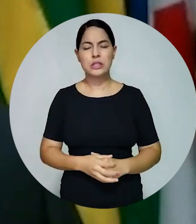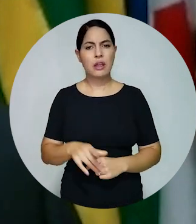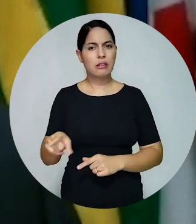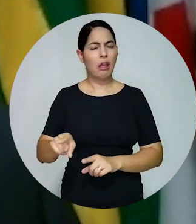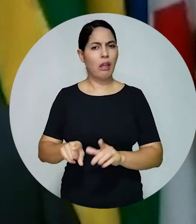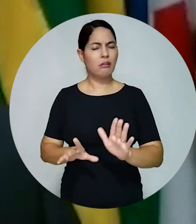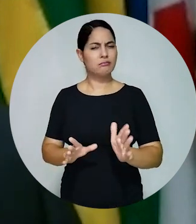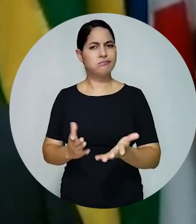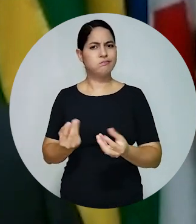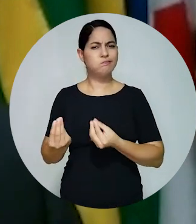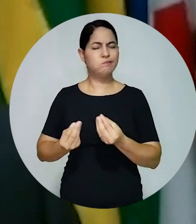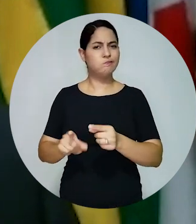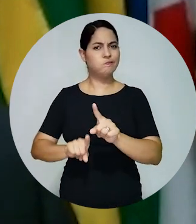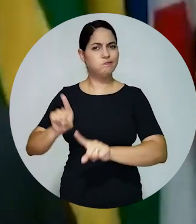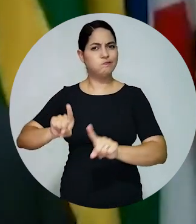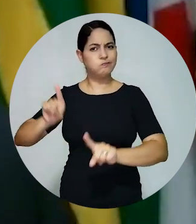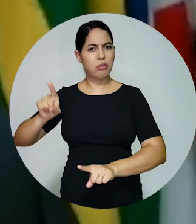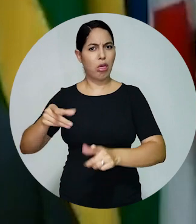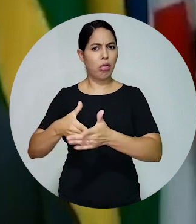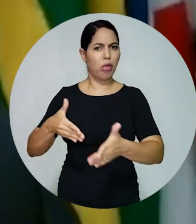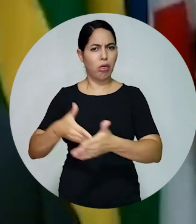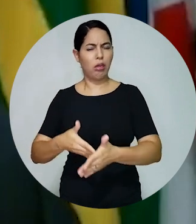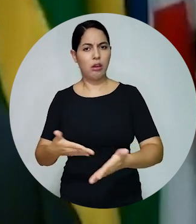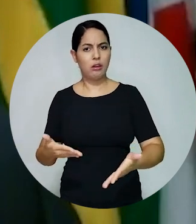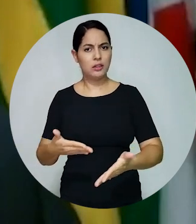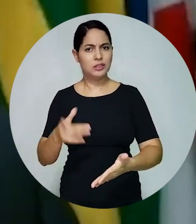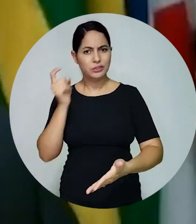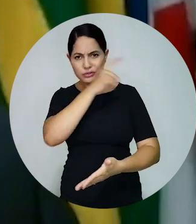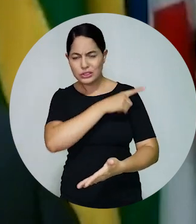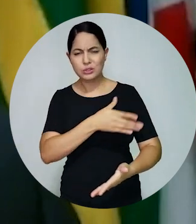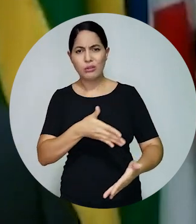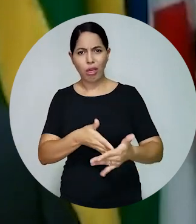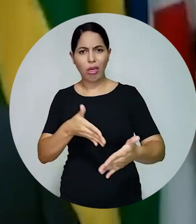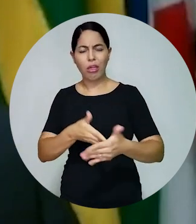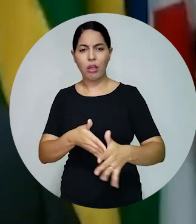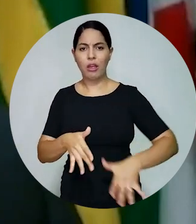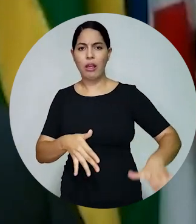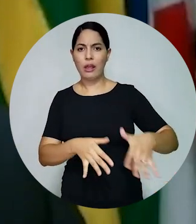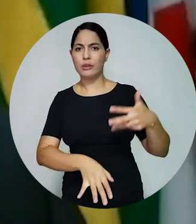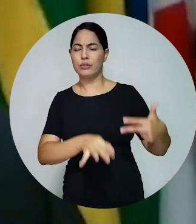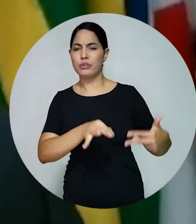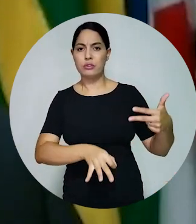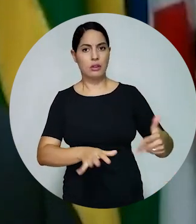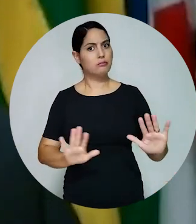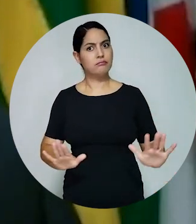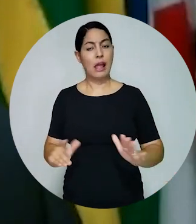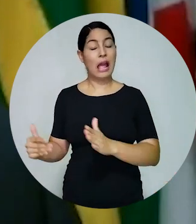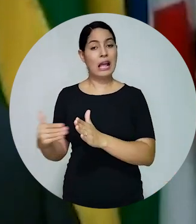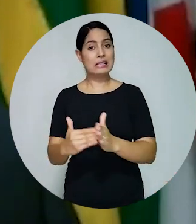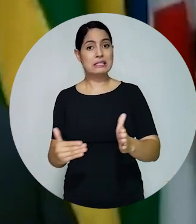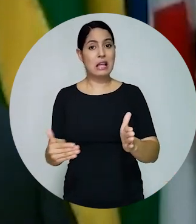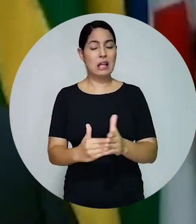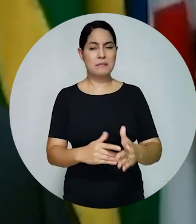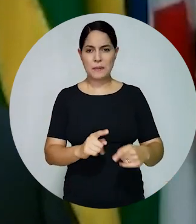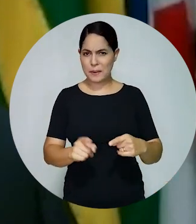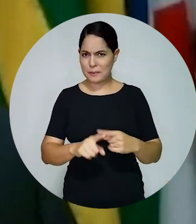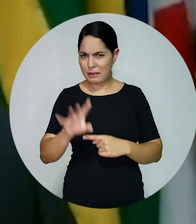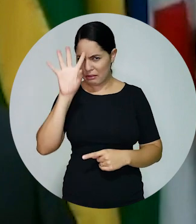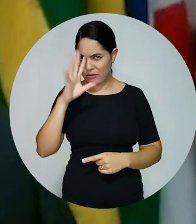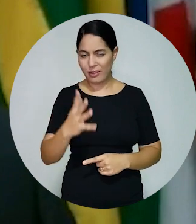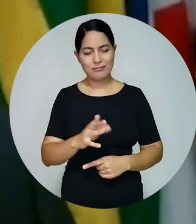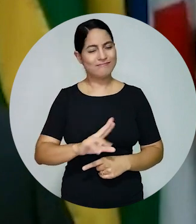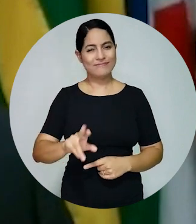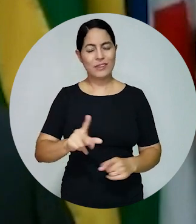para criar barreiras que dificultam o acesso do cidadão ao Poder